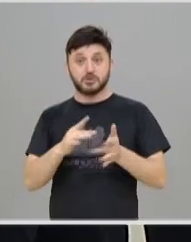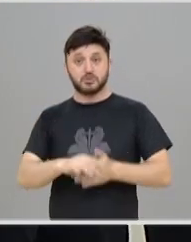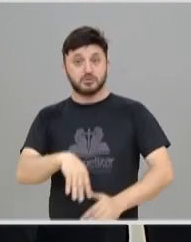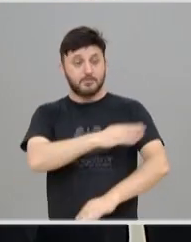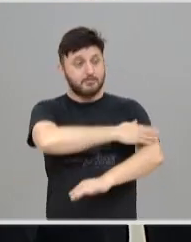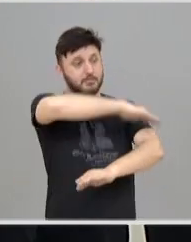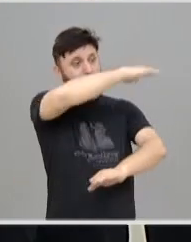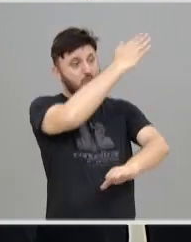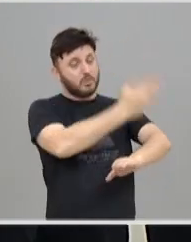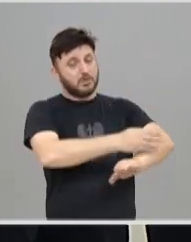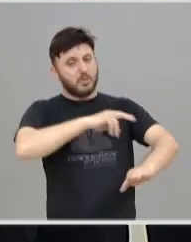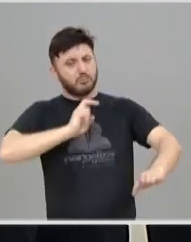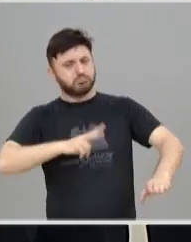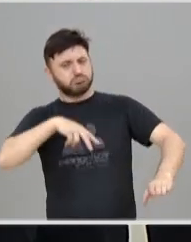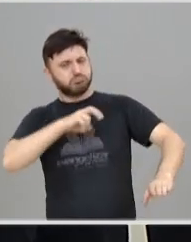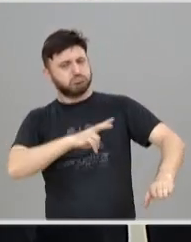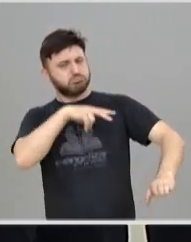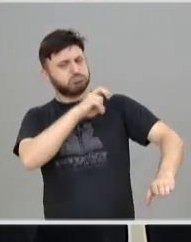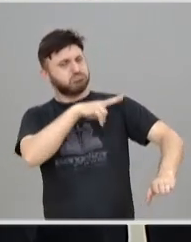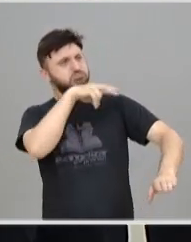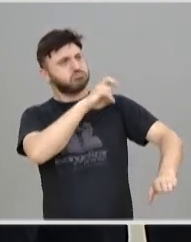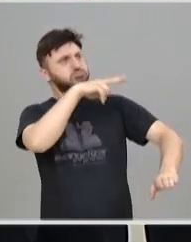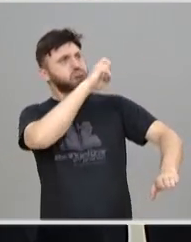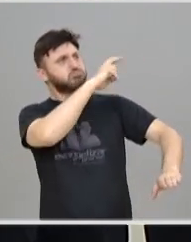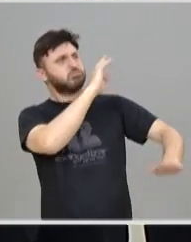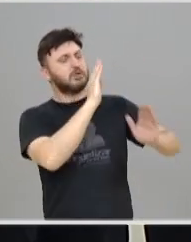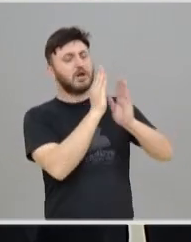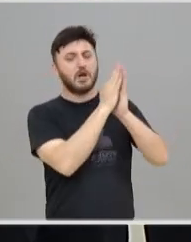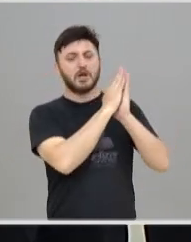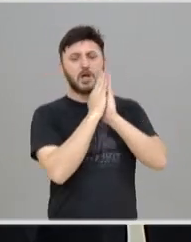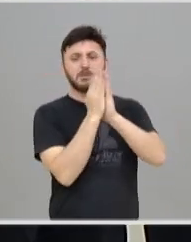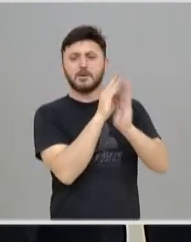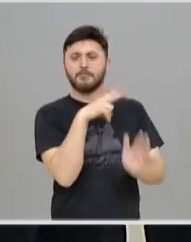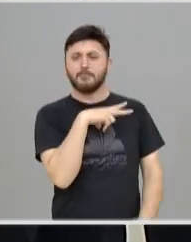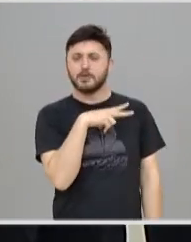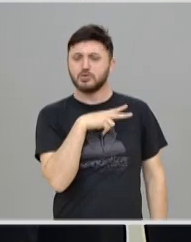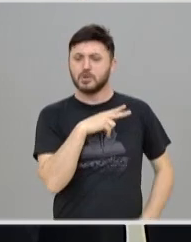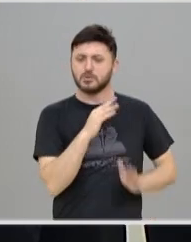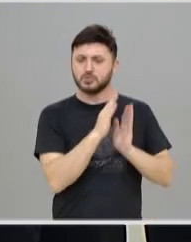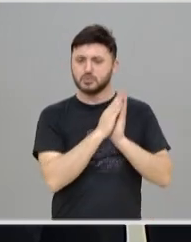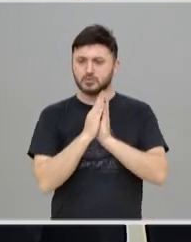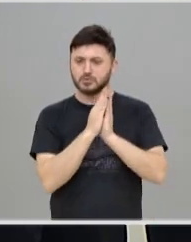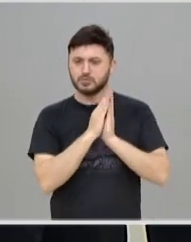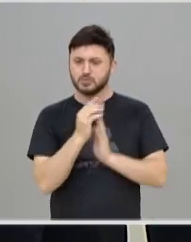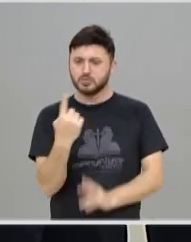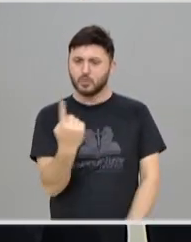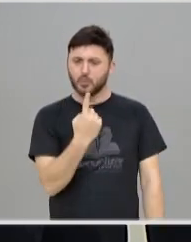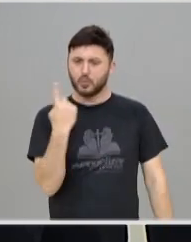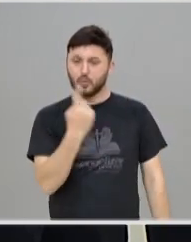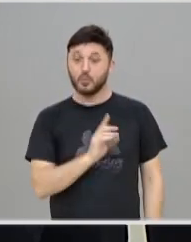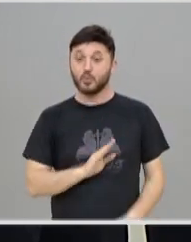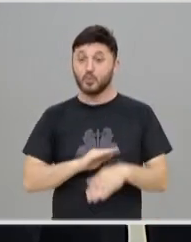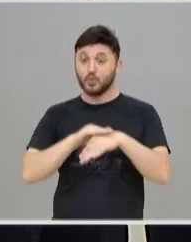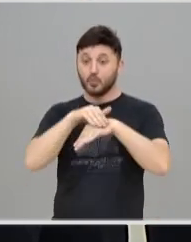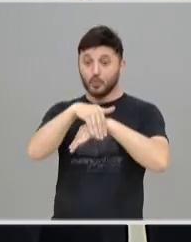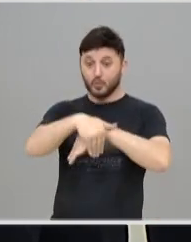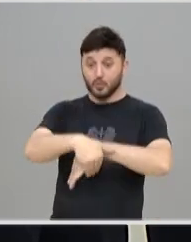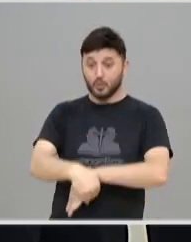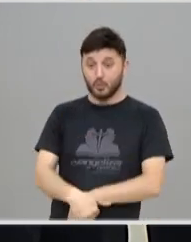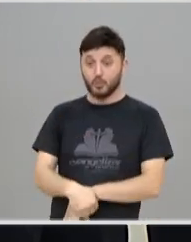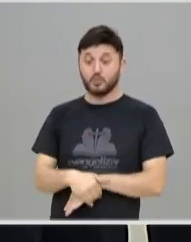monte para orar a sós. A noite chegou e